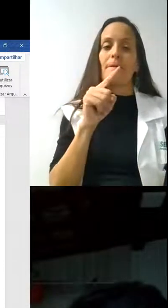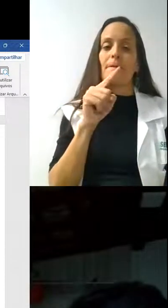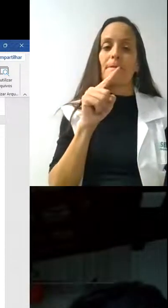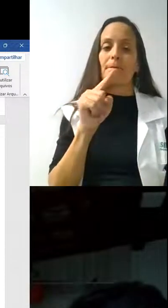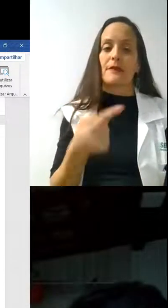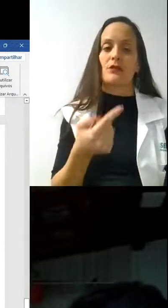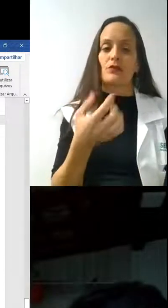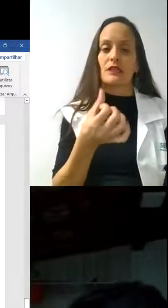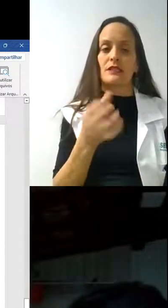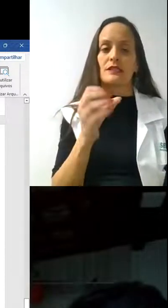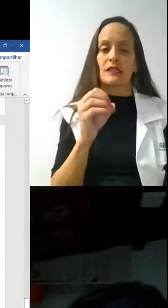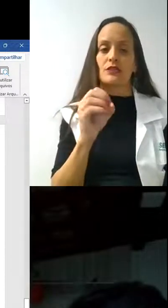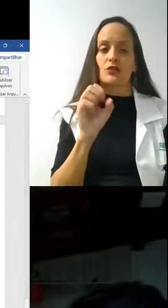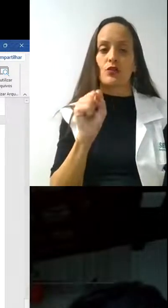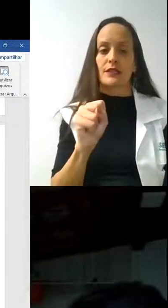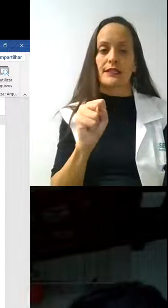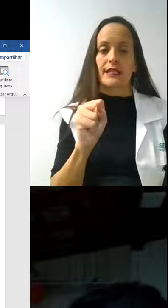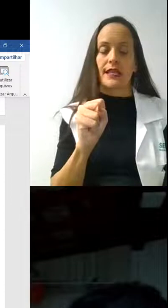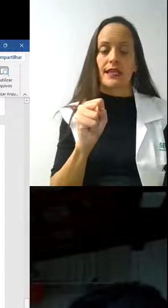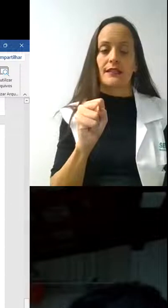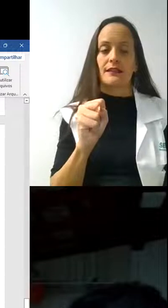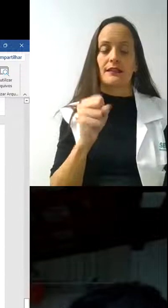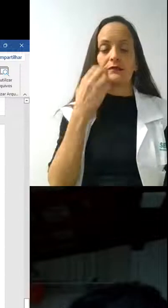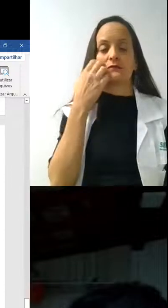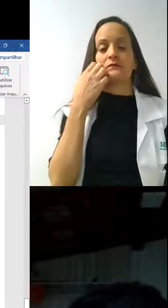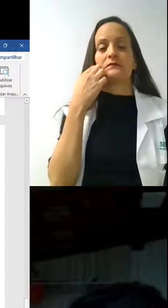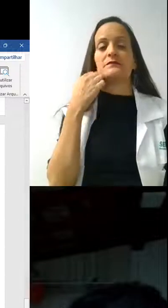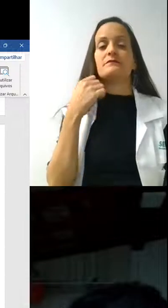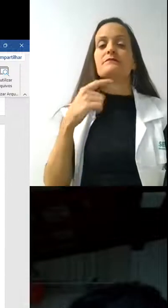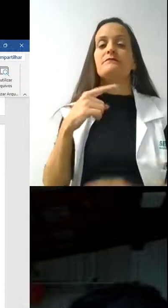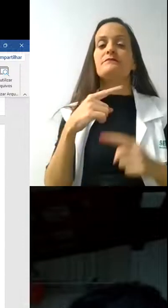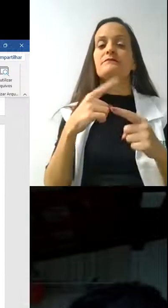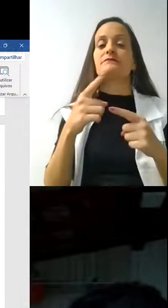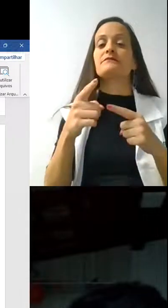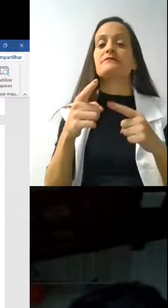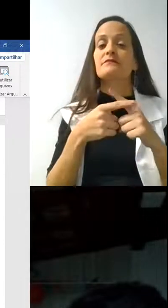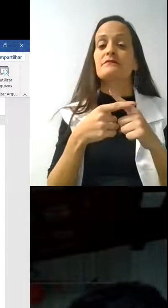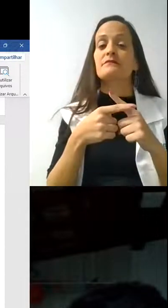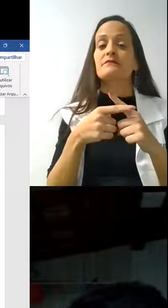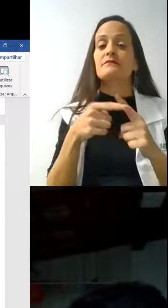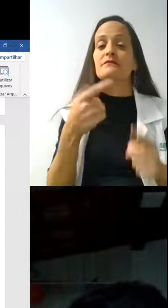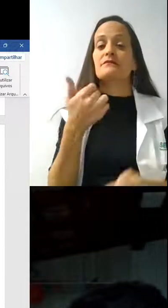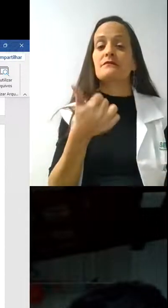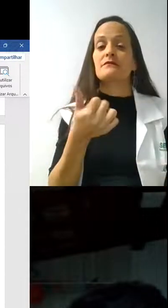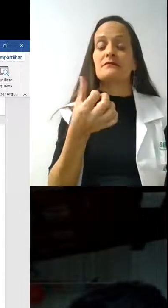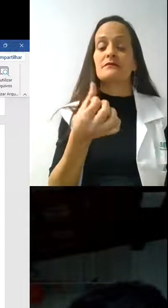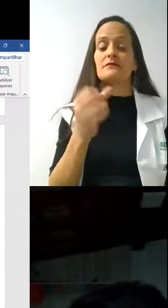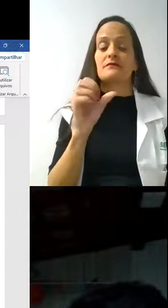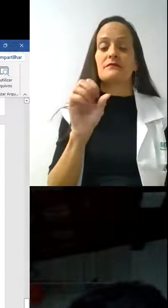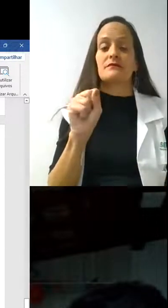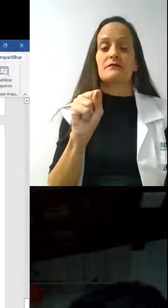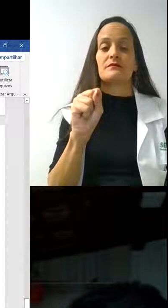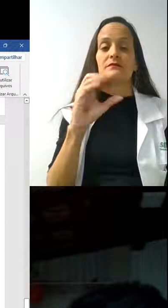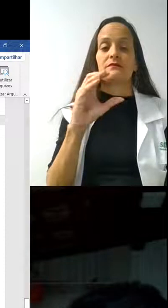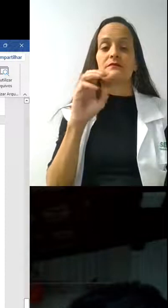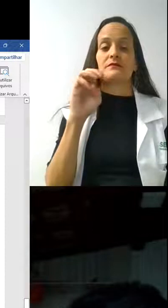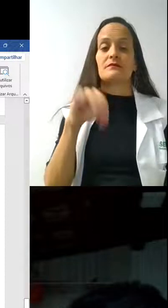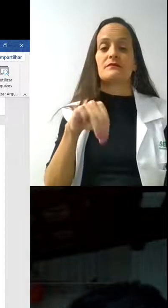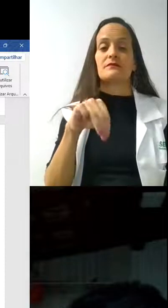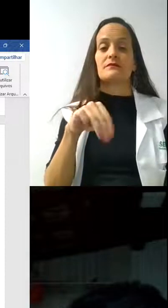1.680 milímetros. Aqui, fica quanto? 168 centímetros. E